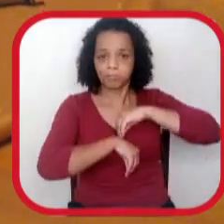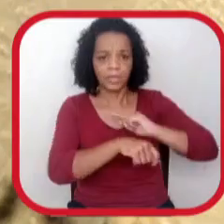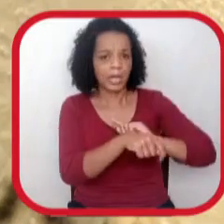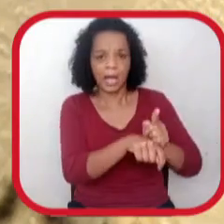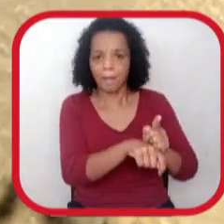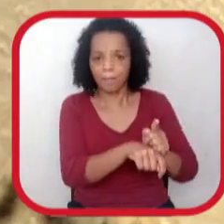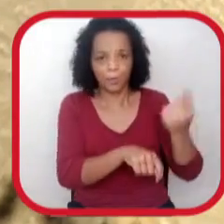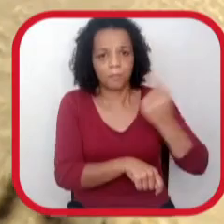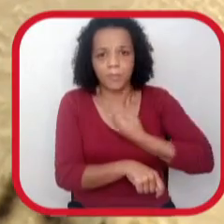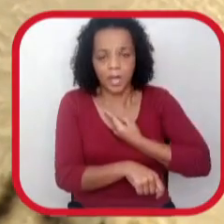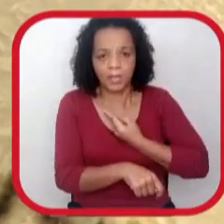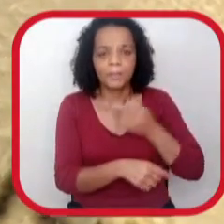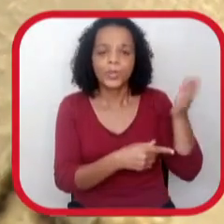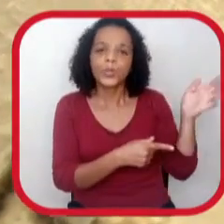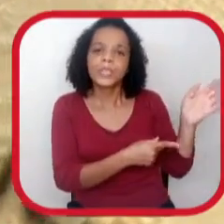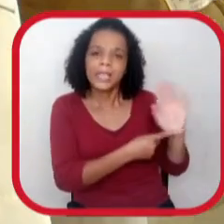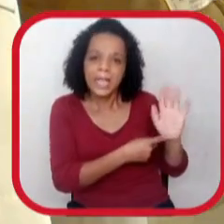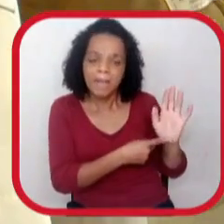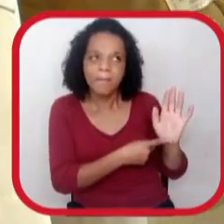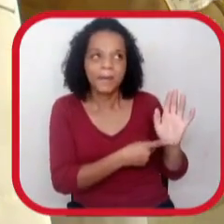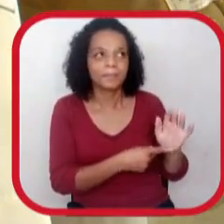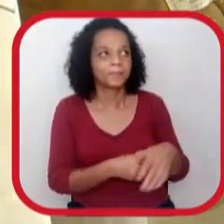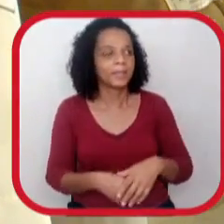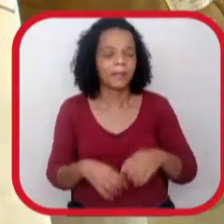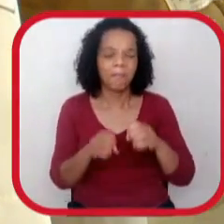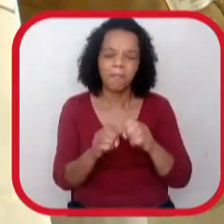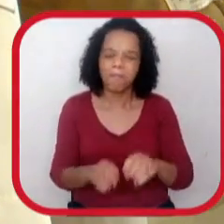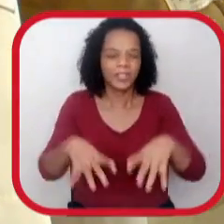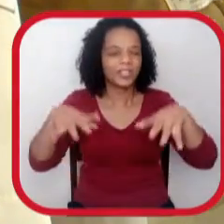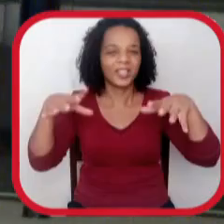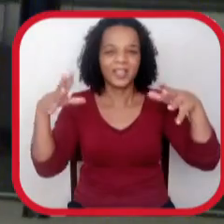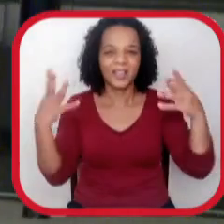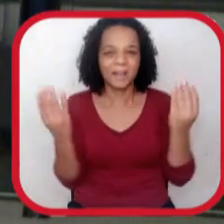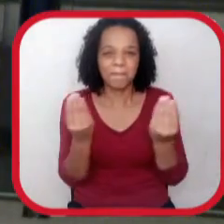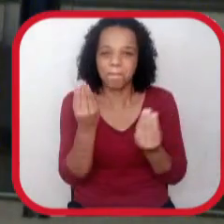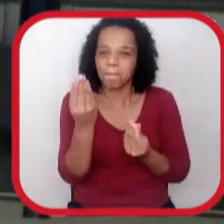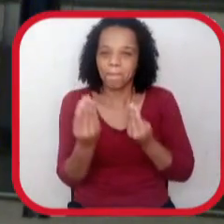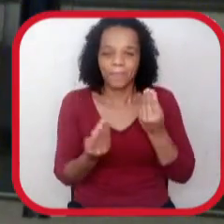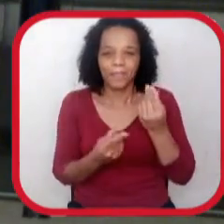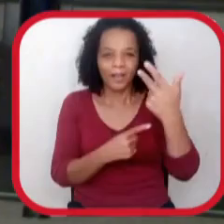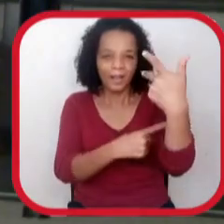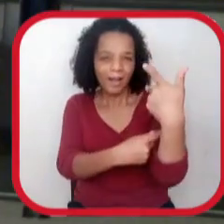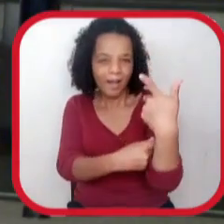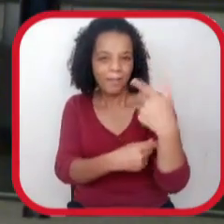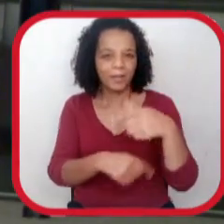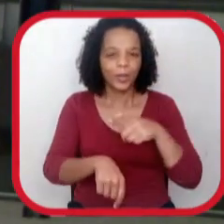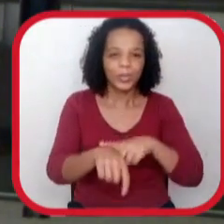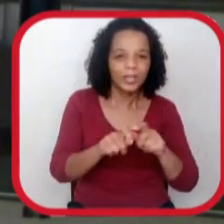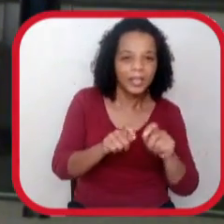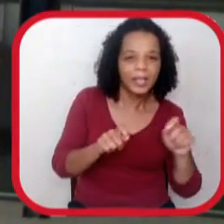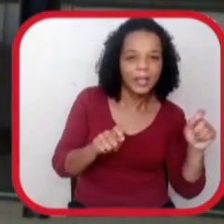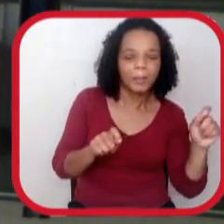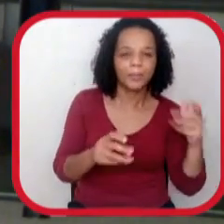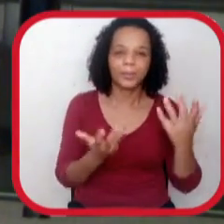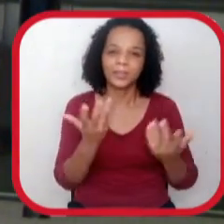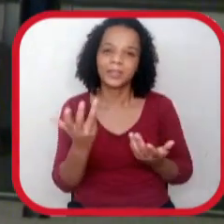uma personagem muito mais rapidamente. O cinema tem uma magia, pois há qualquer coisa na relação com a câmara e